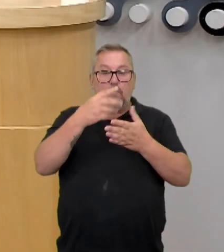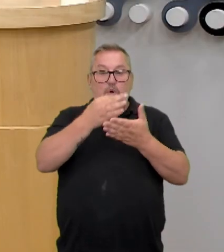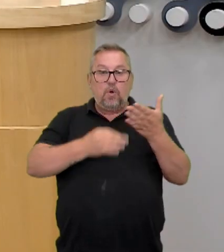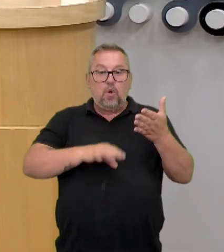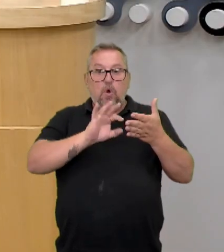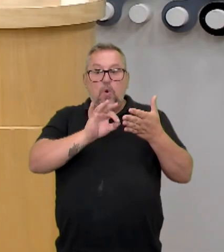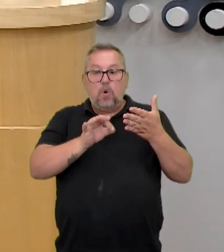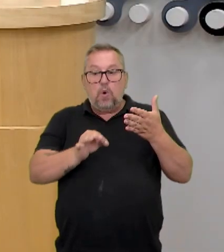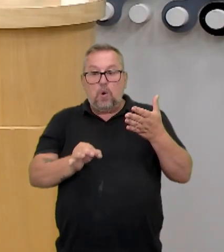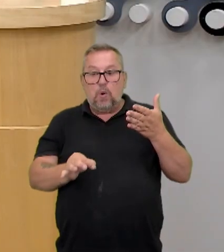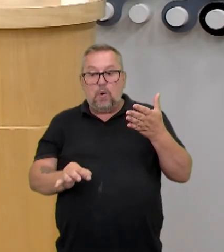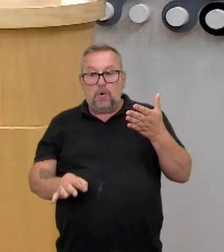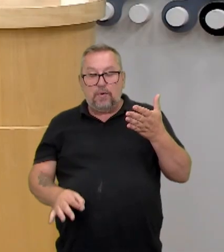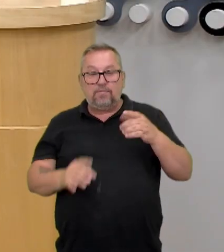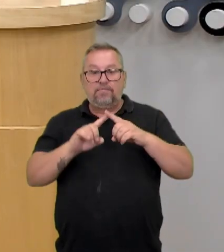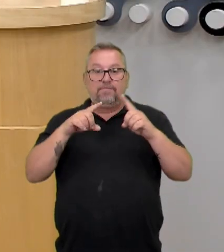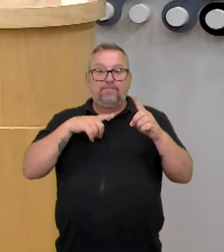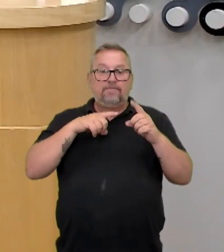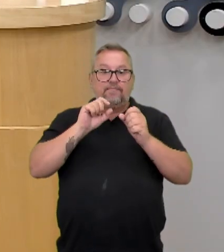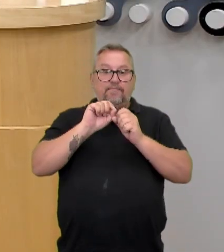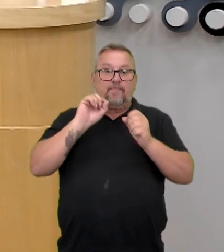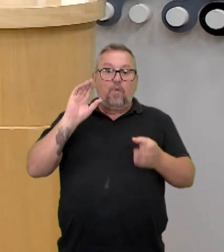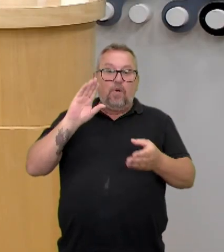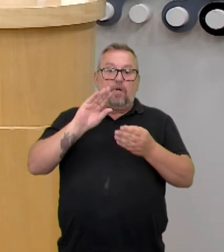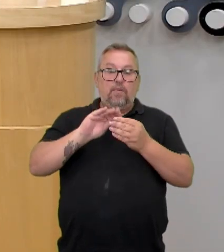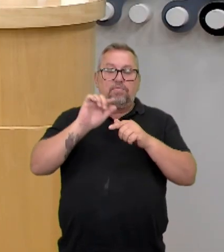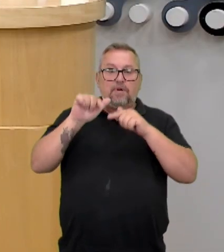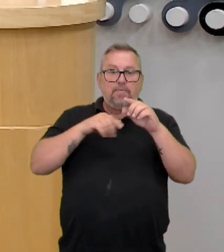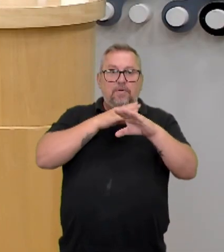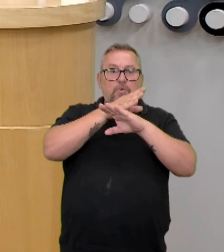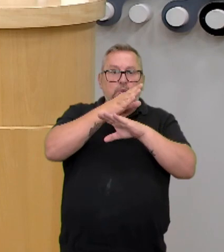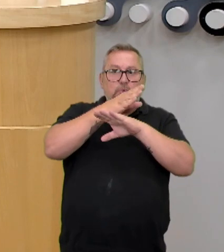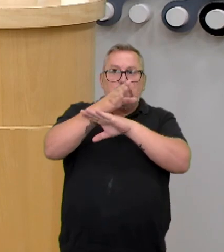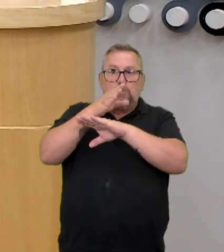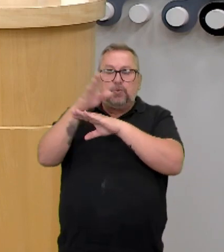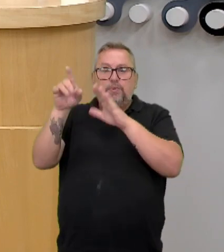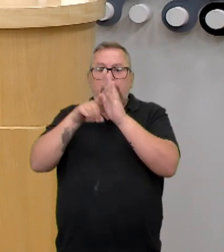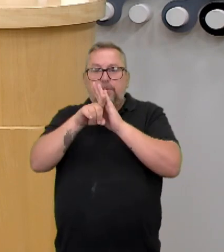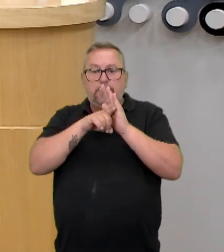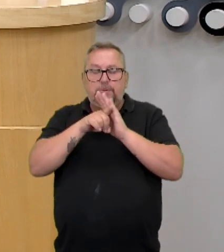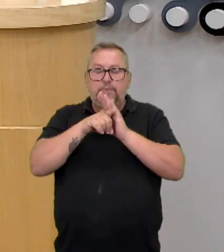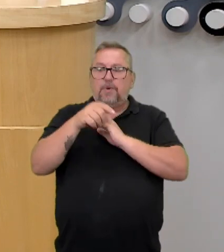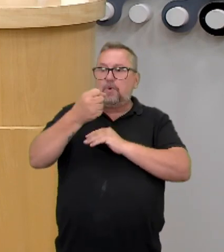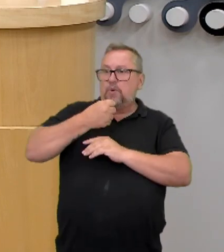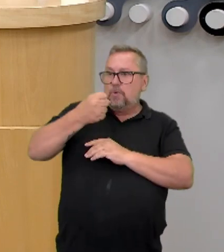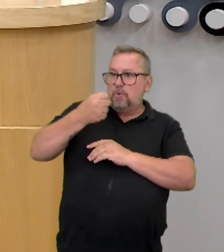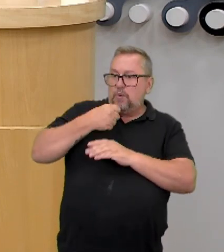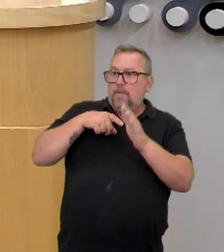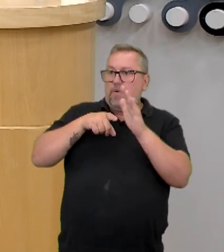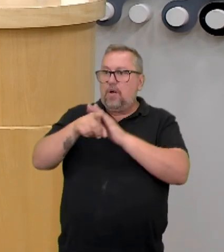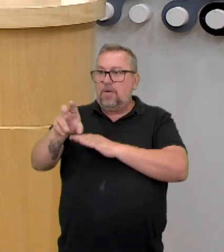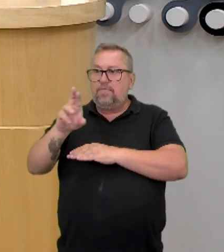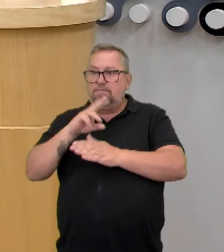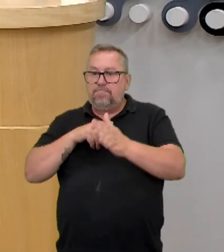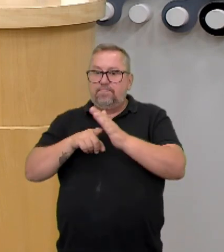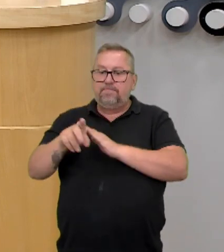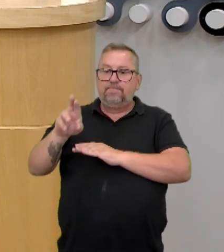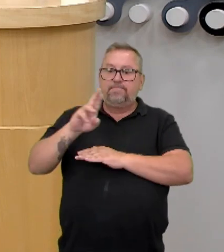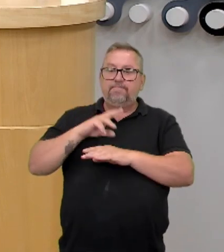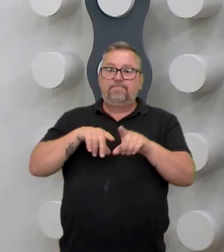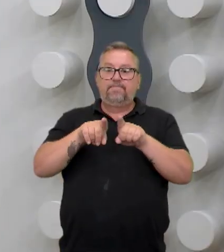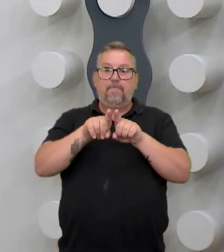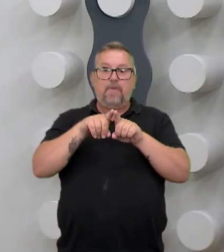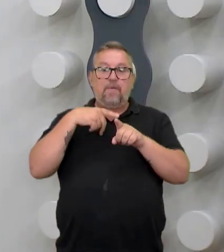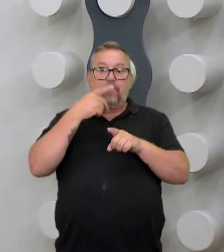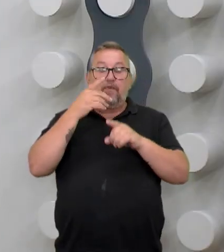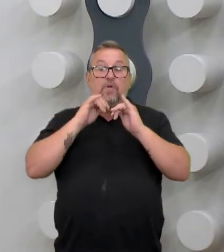que se requer do repórter um pouquinho de trabalho de campo, de pesquisa, de conversa, de entrevista, de trazer voz de autoridade. A gente falou da